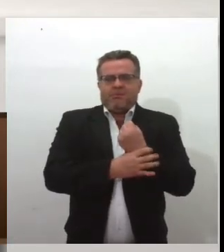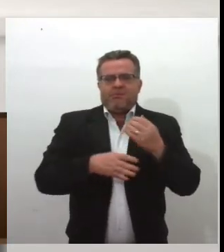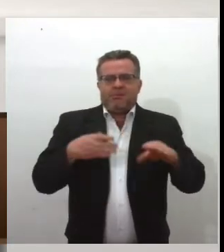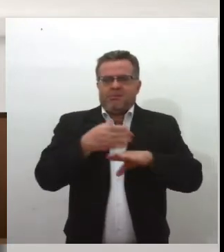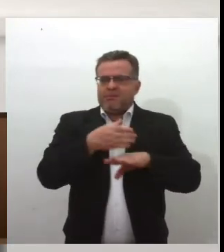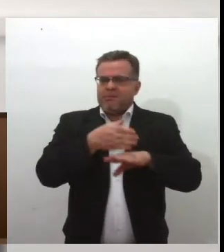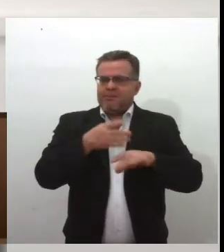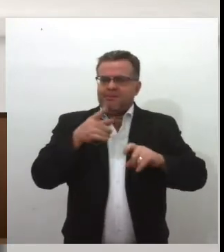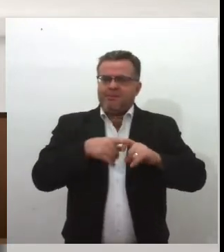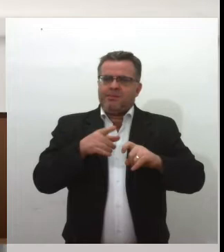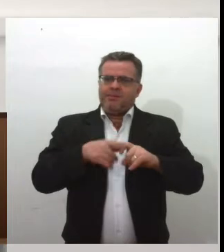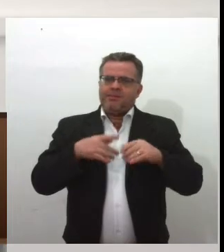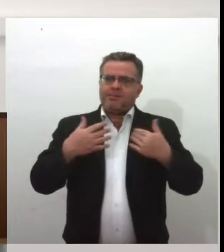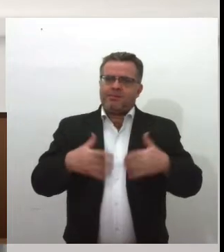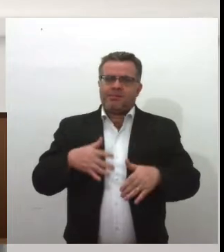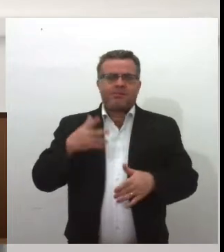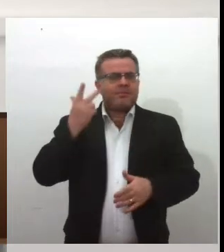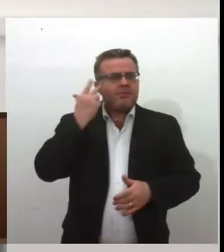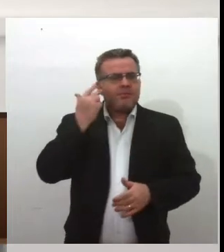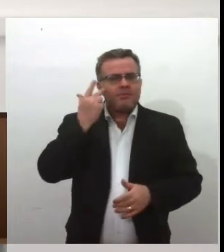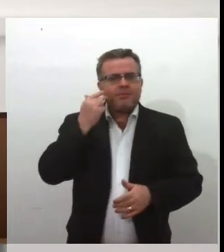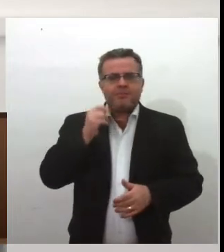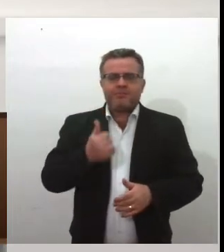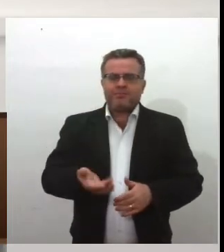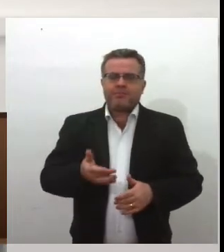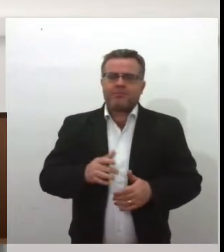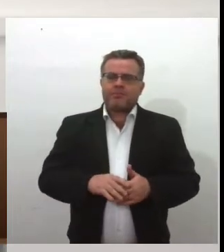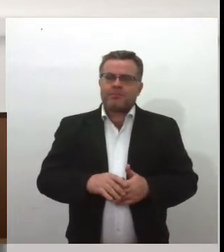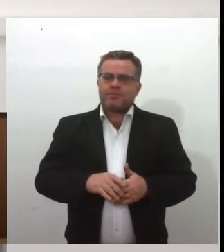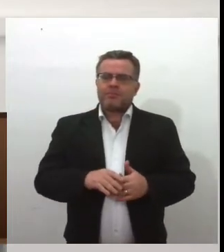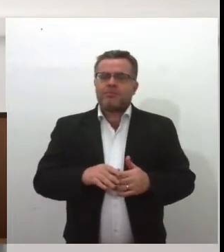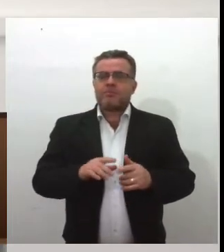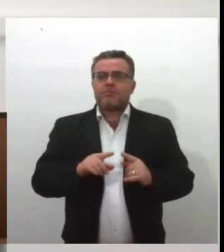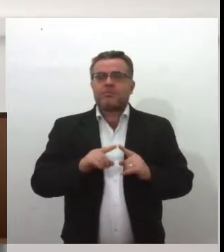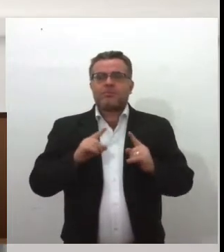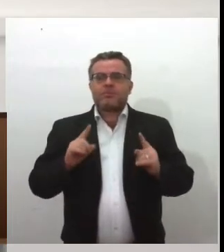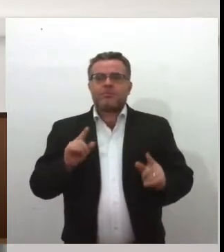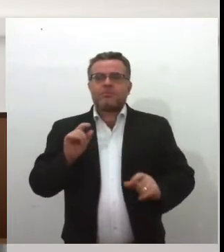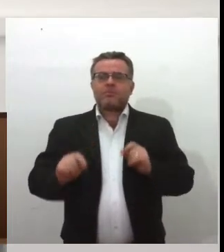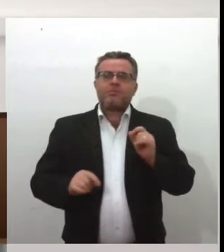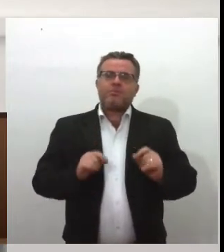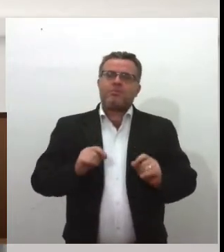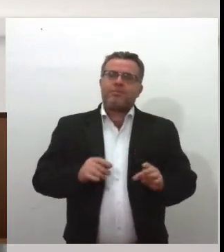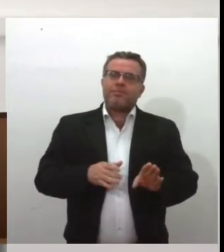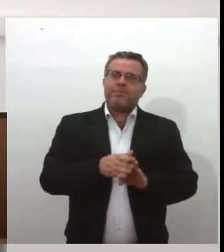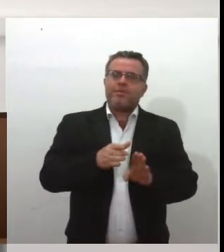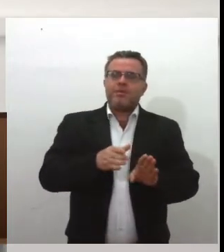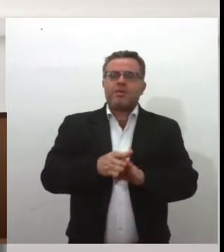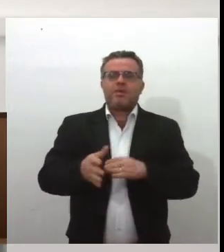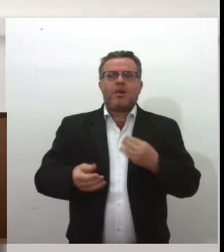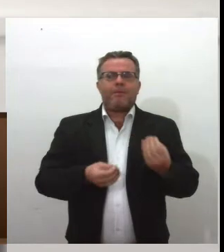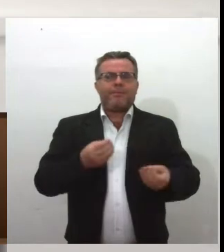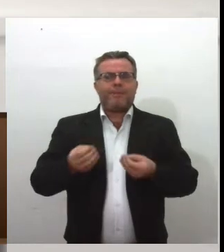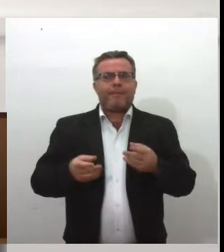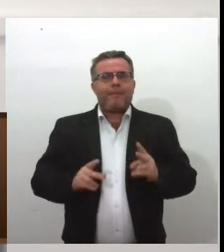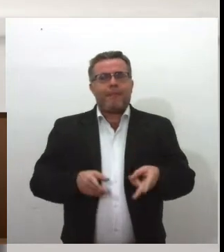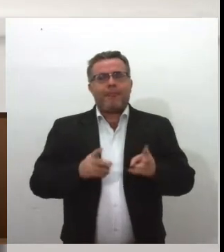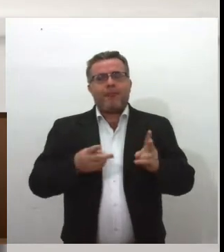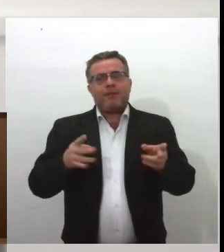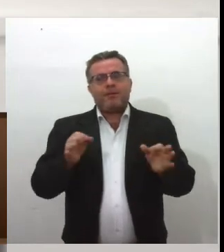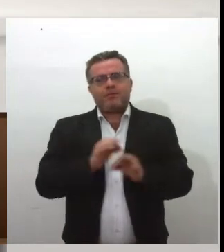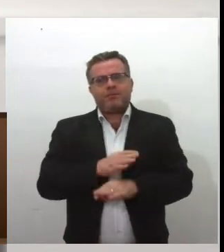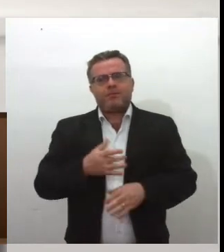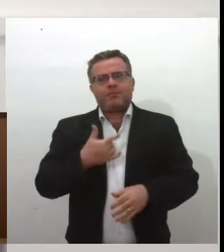de saúde, nos procedimentos. O que envolve, assim, Sara e Kátia e nosso público aí, envolve